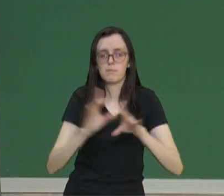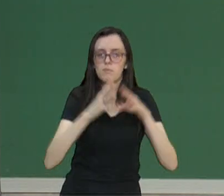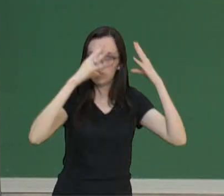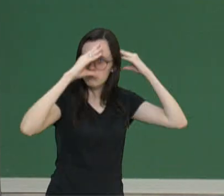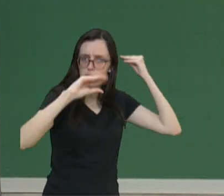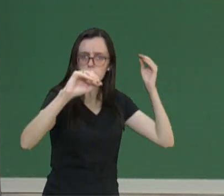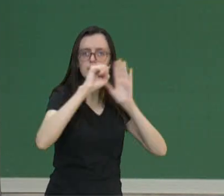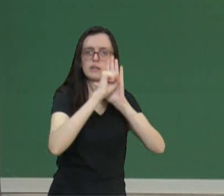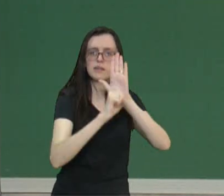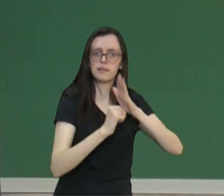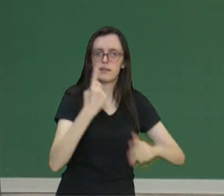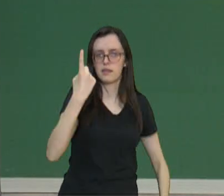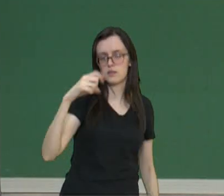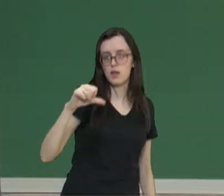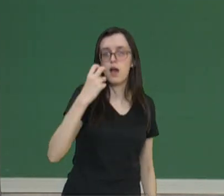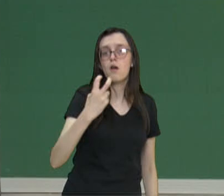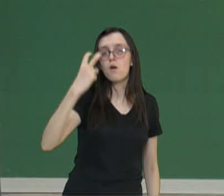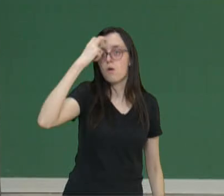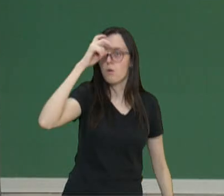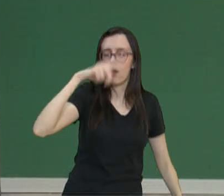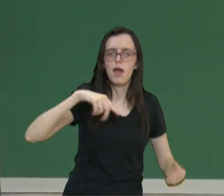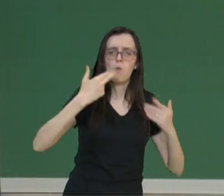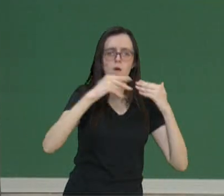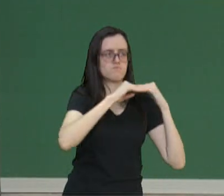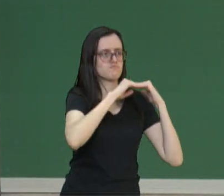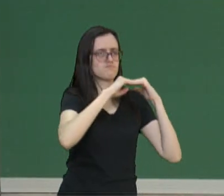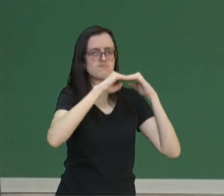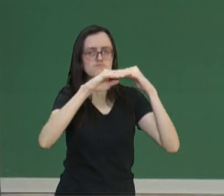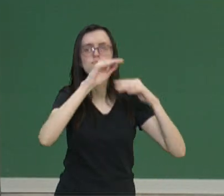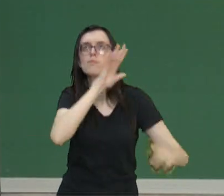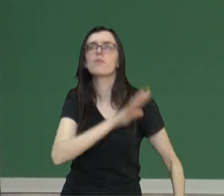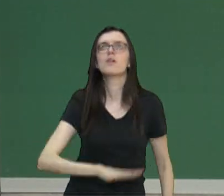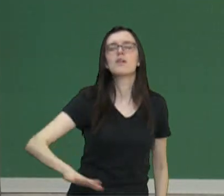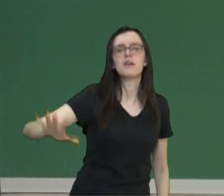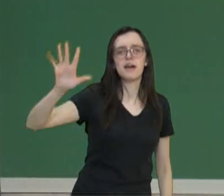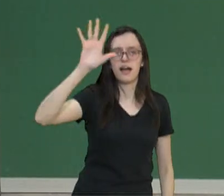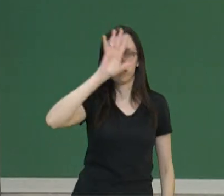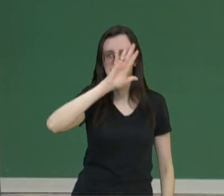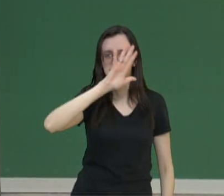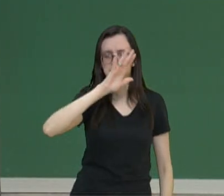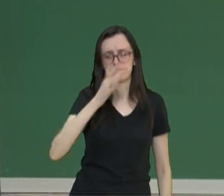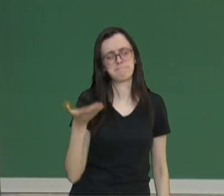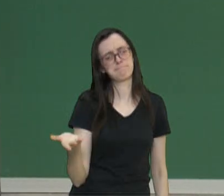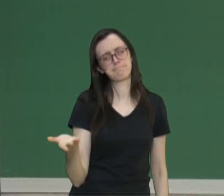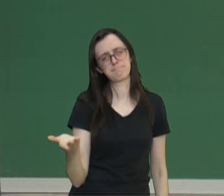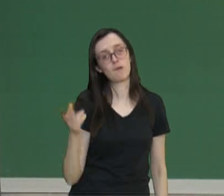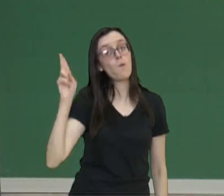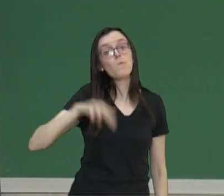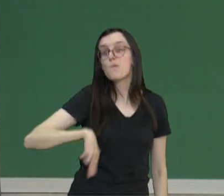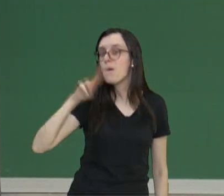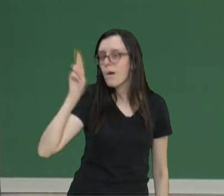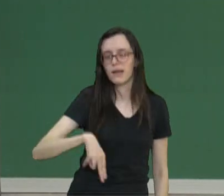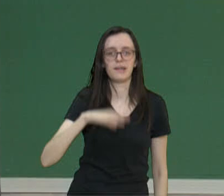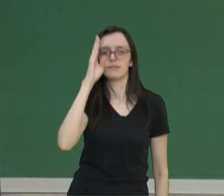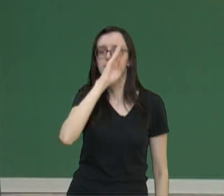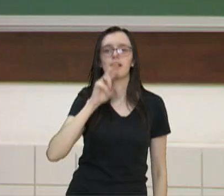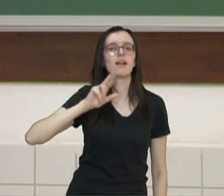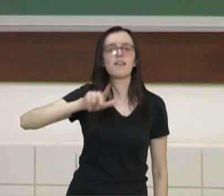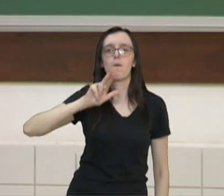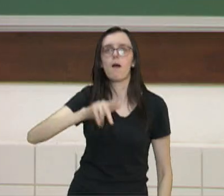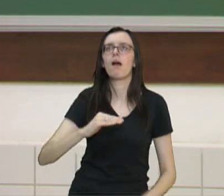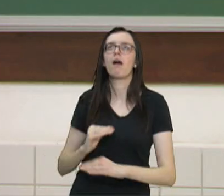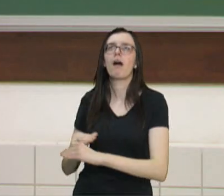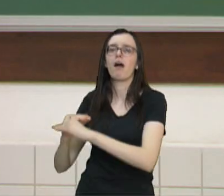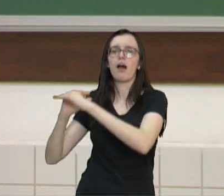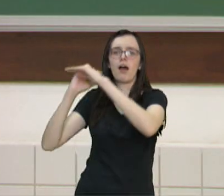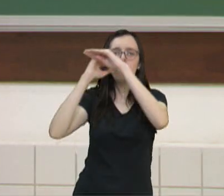século XIX, uma cultura homogênea em toda a sua dimensão territorial. Então, o Brasil nunca foi homogêneo